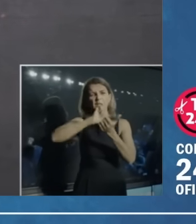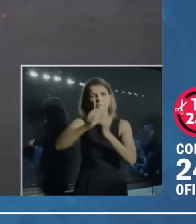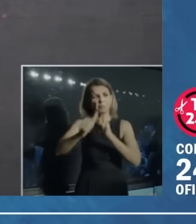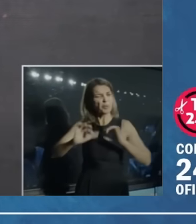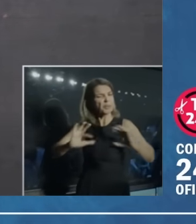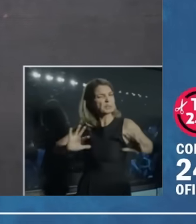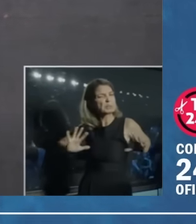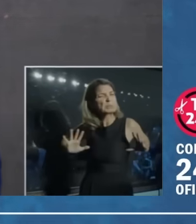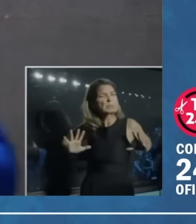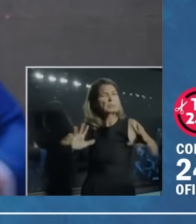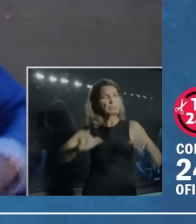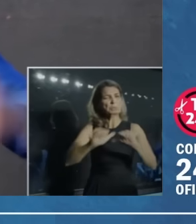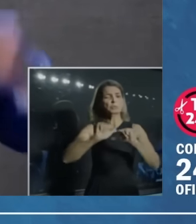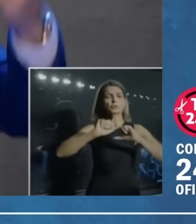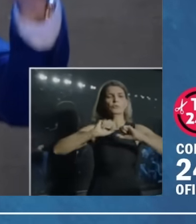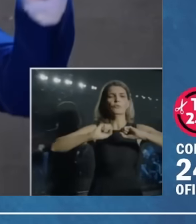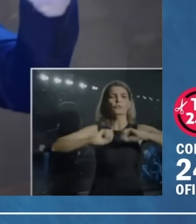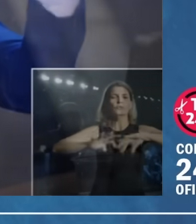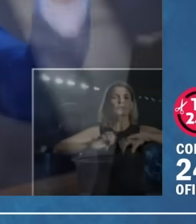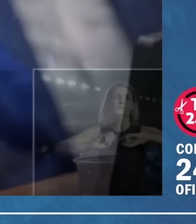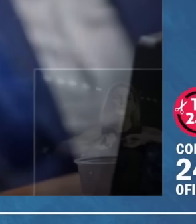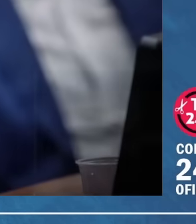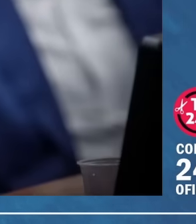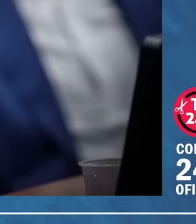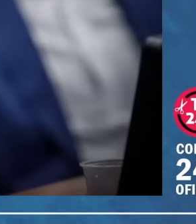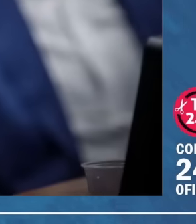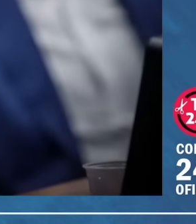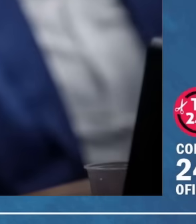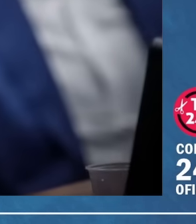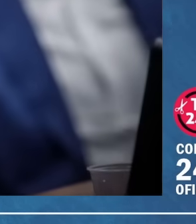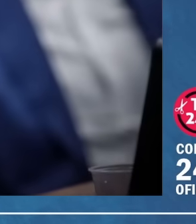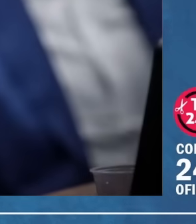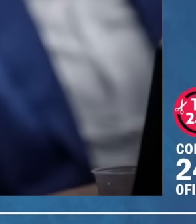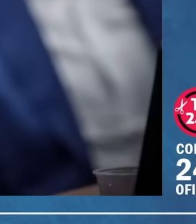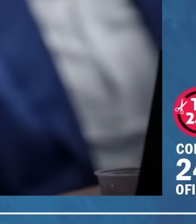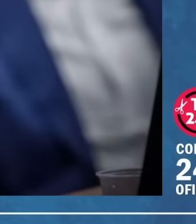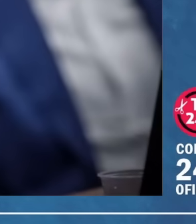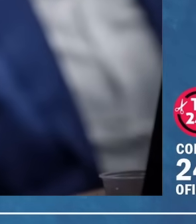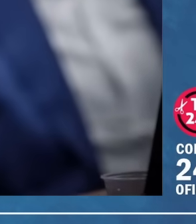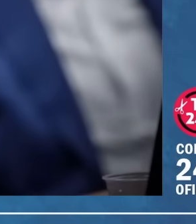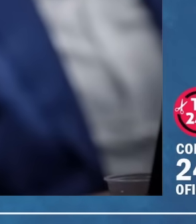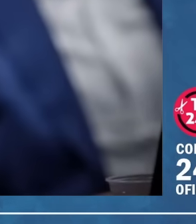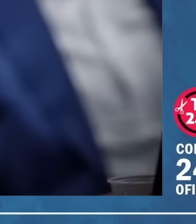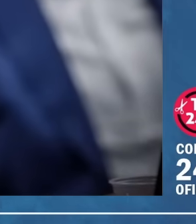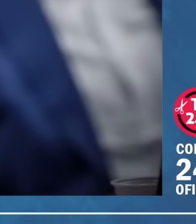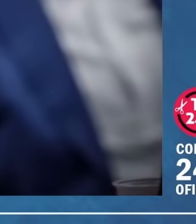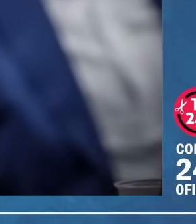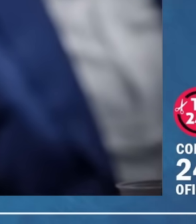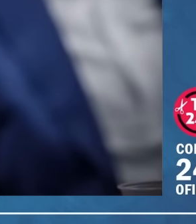quadrilha que fazia golpes financeiros usando a internet. A organização criminosa foi condenada em